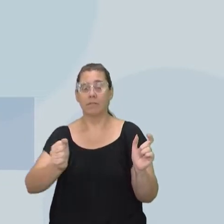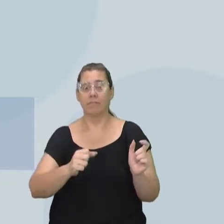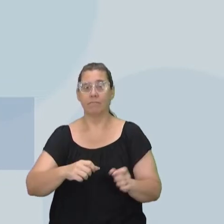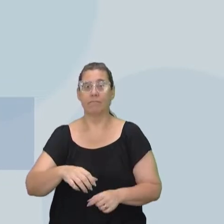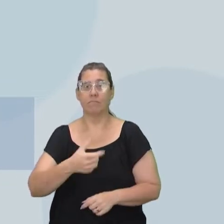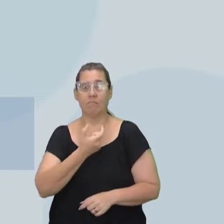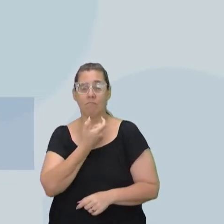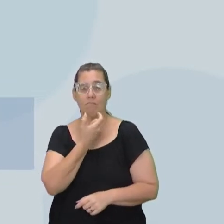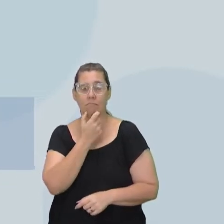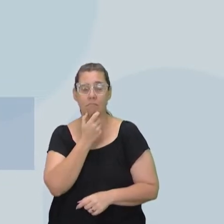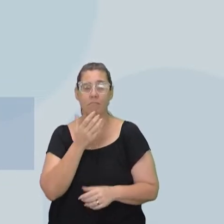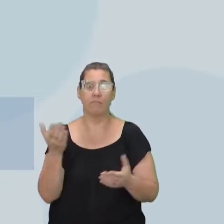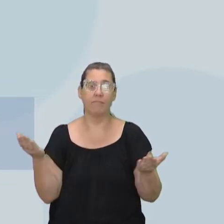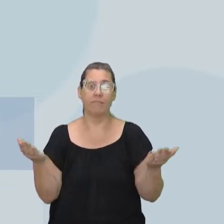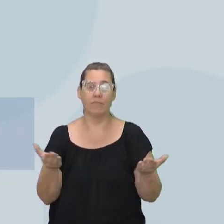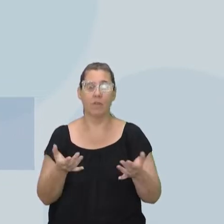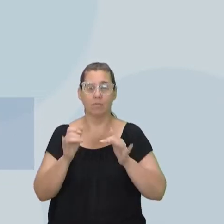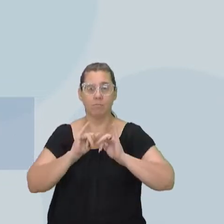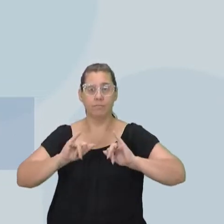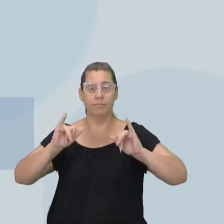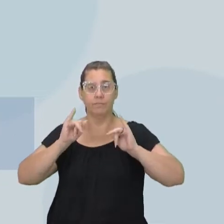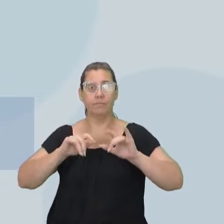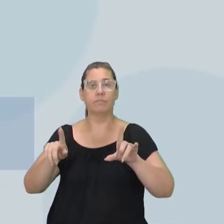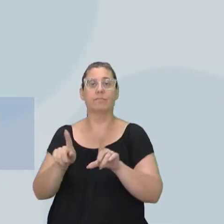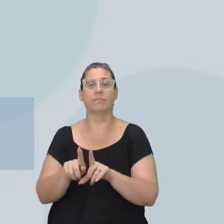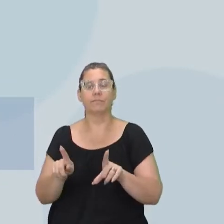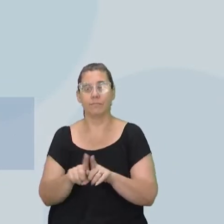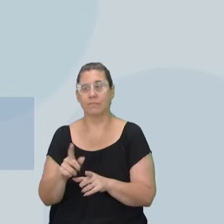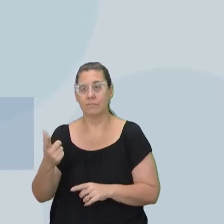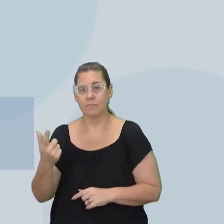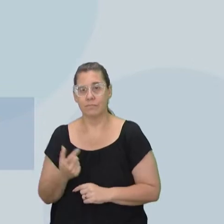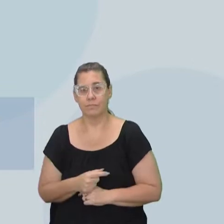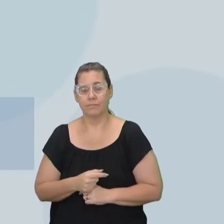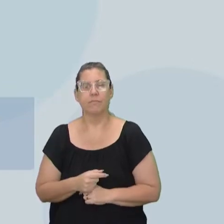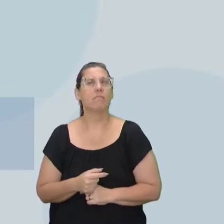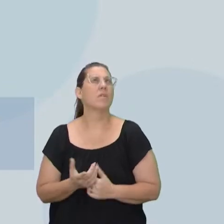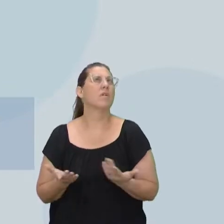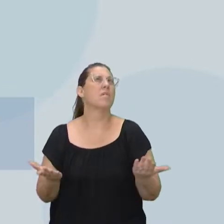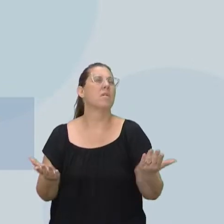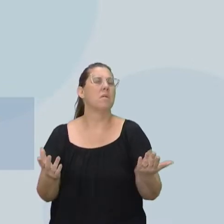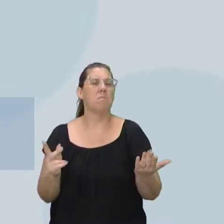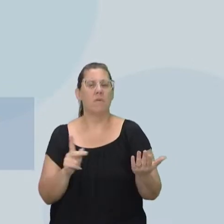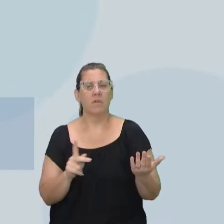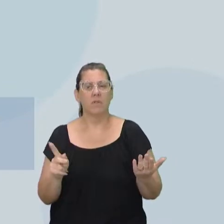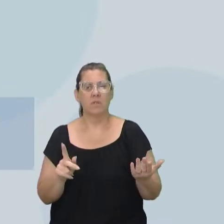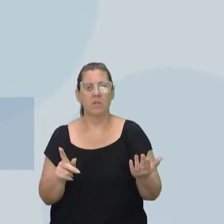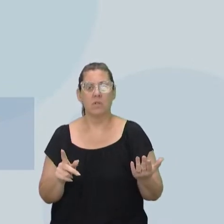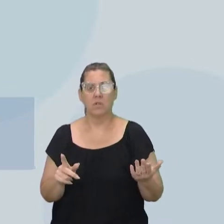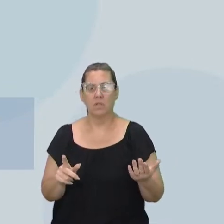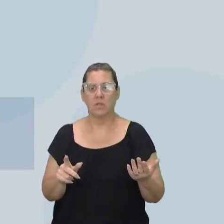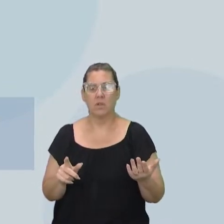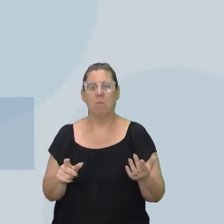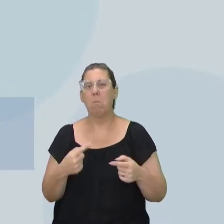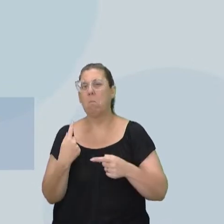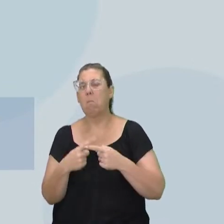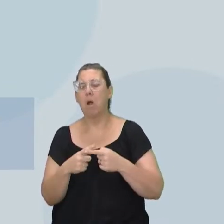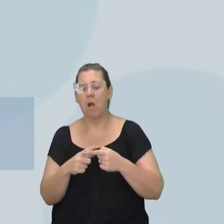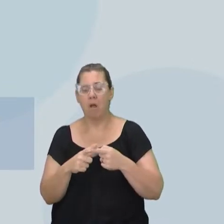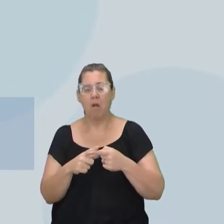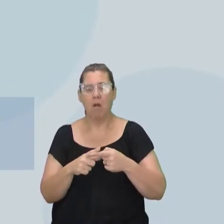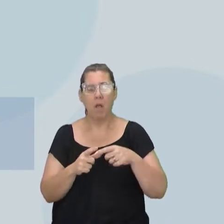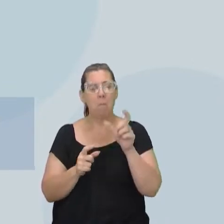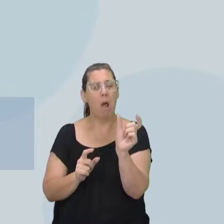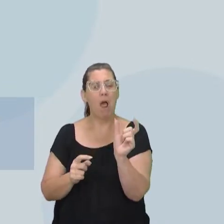só isso. A partir do noticiário internacional. Professor Mauro, está grifando o objetivo. Por que isso é importante